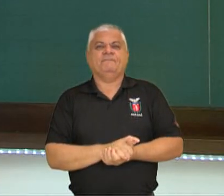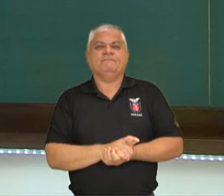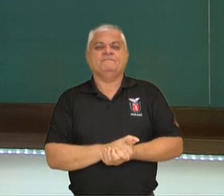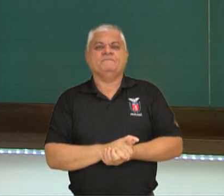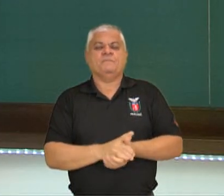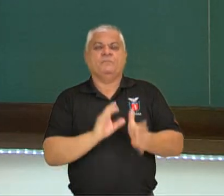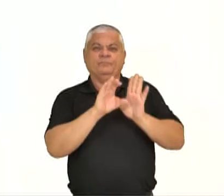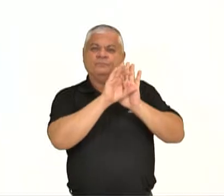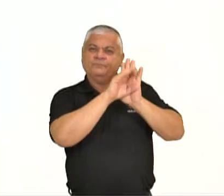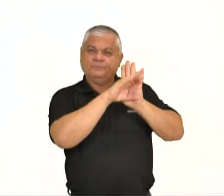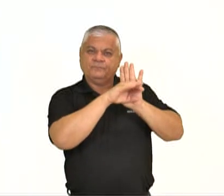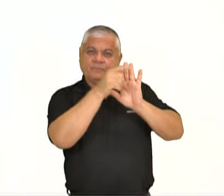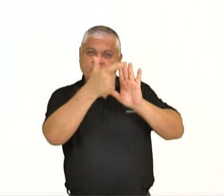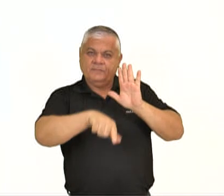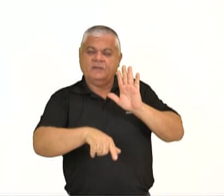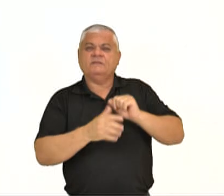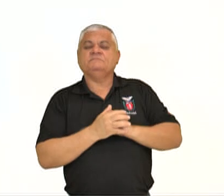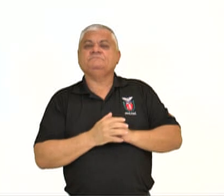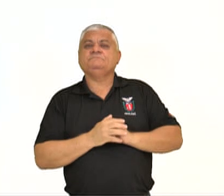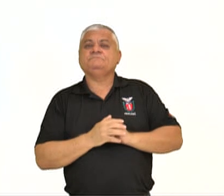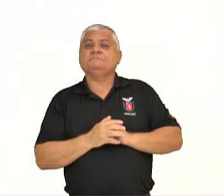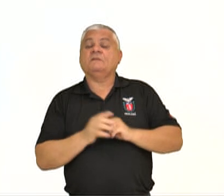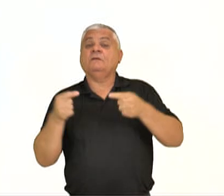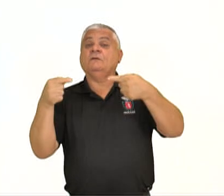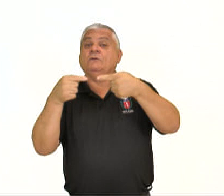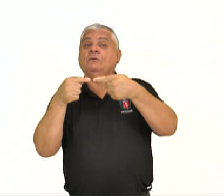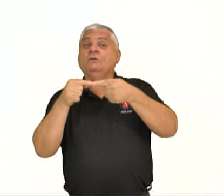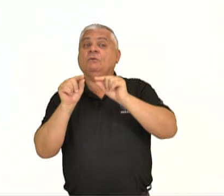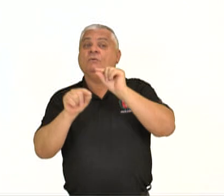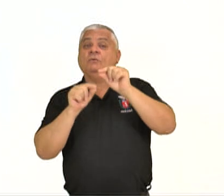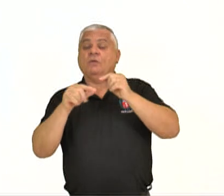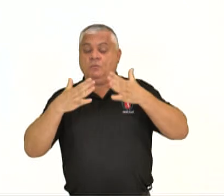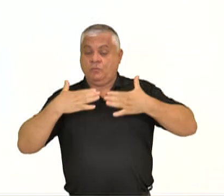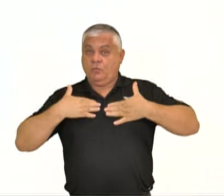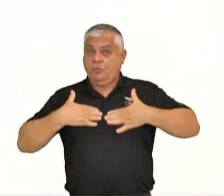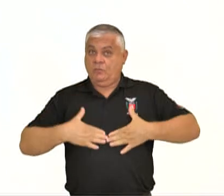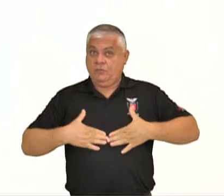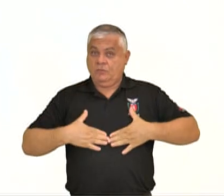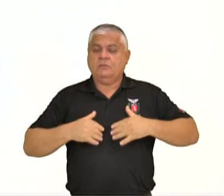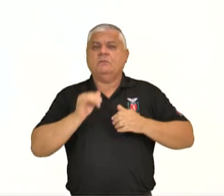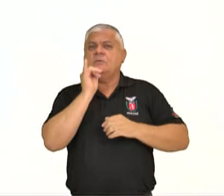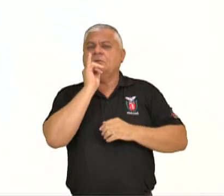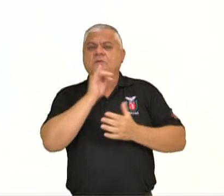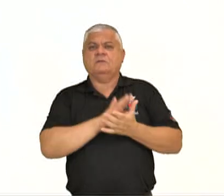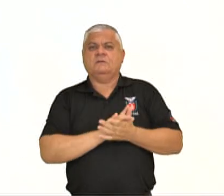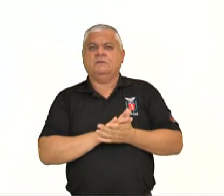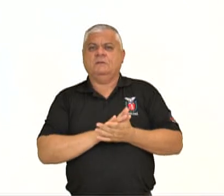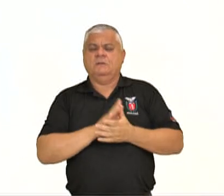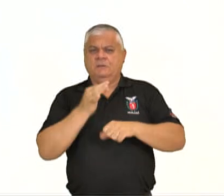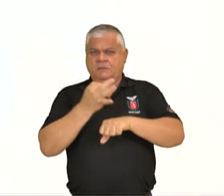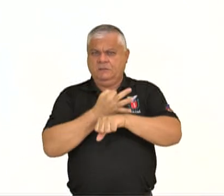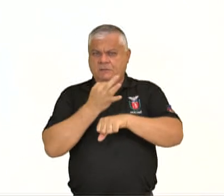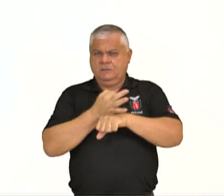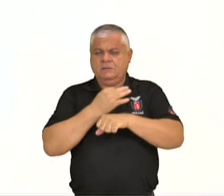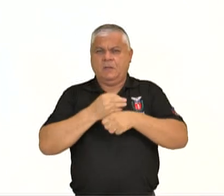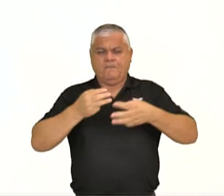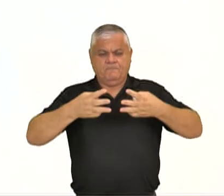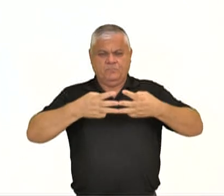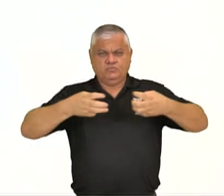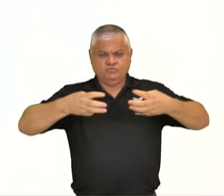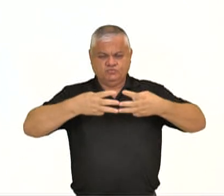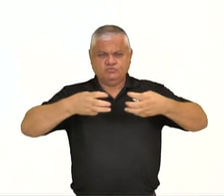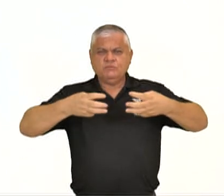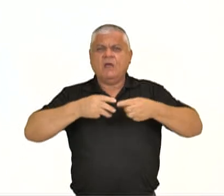Mais um conceito, né, relacionado agora também à questão corporal. Resistência muscular é a capacidade